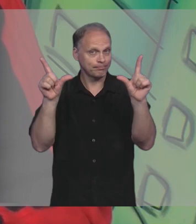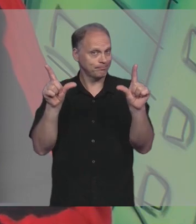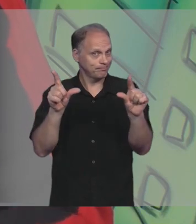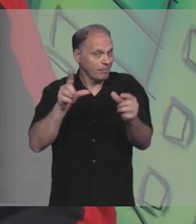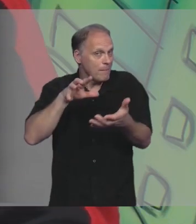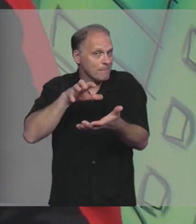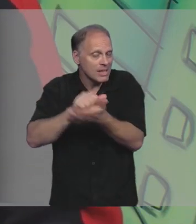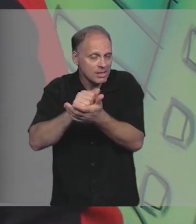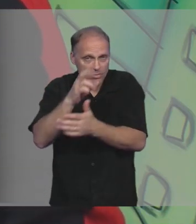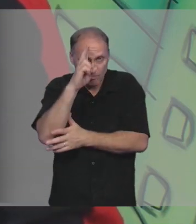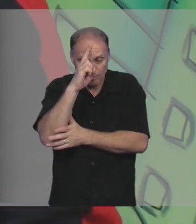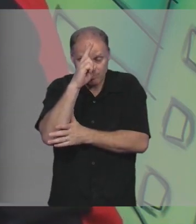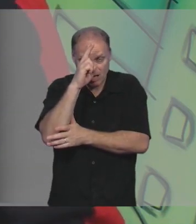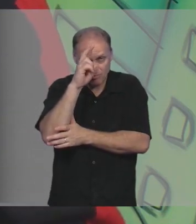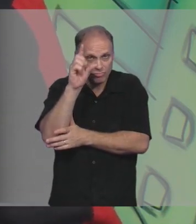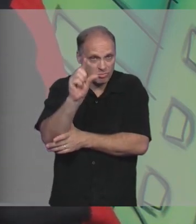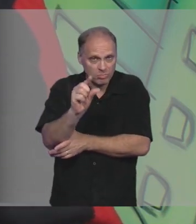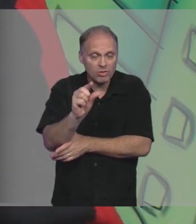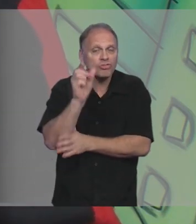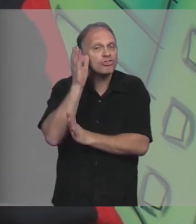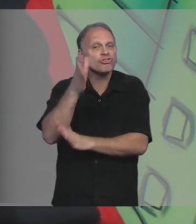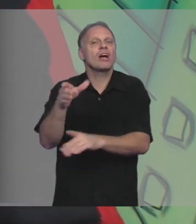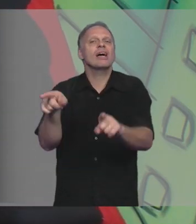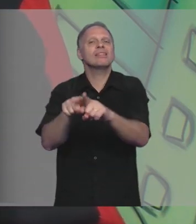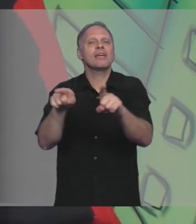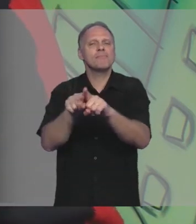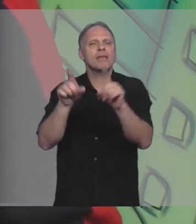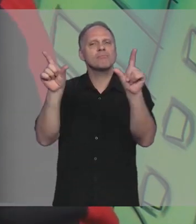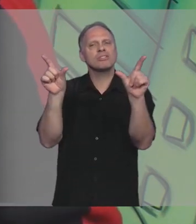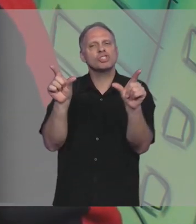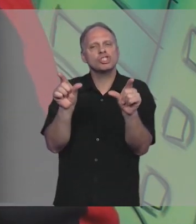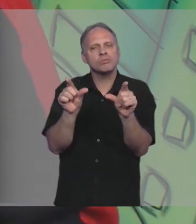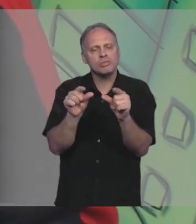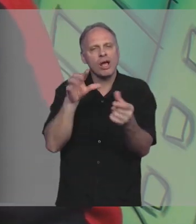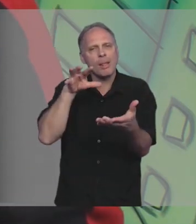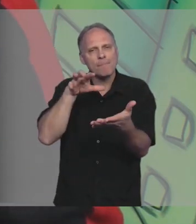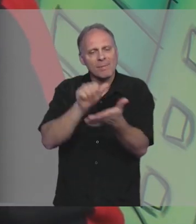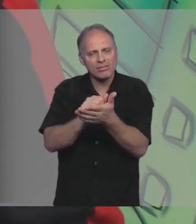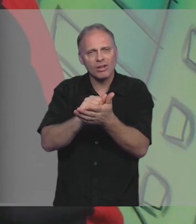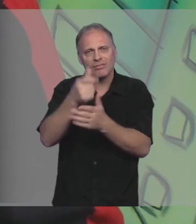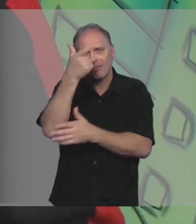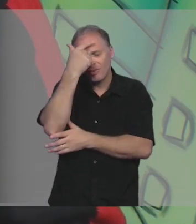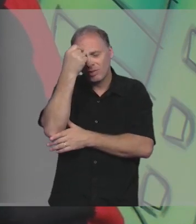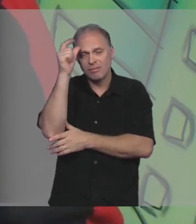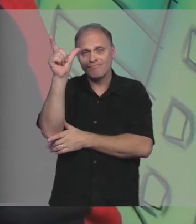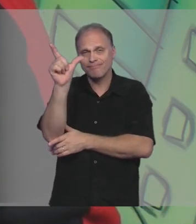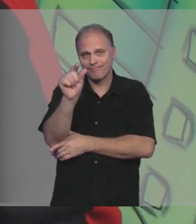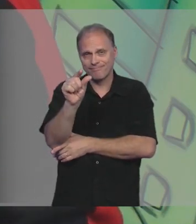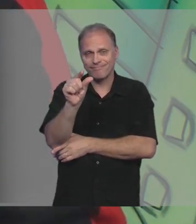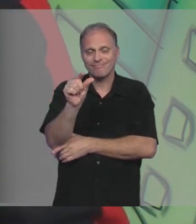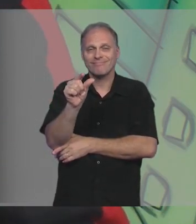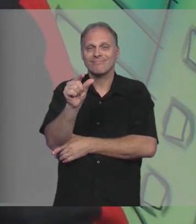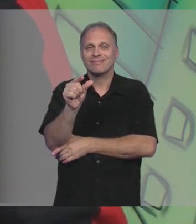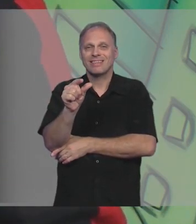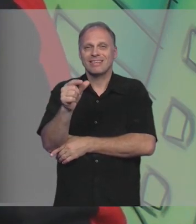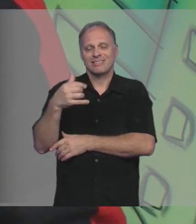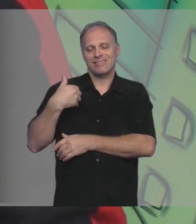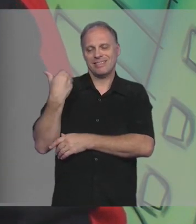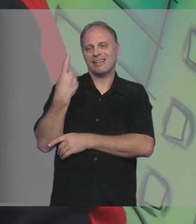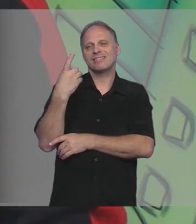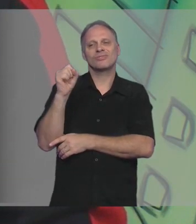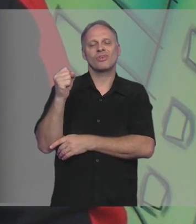ensino médio e já há também uma diminuição da matrícula no ensino superior, que são os jovens a partir dos 18